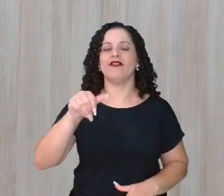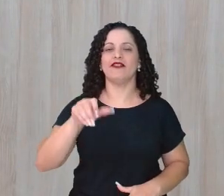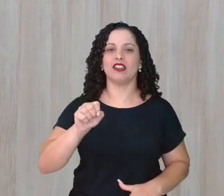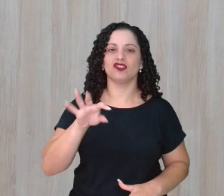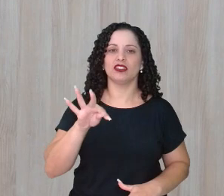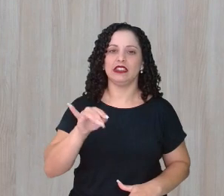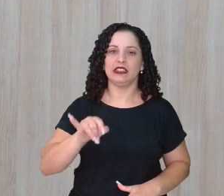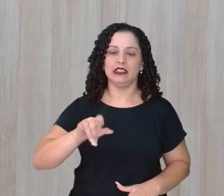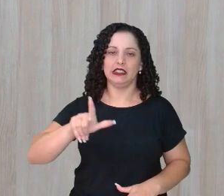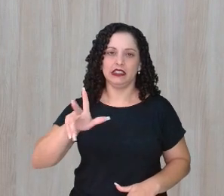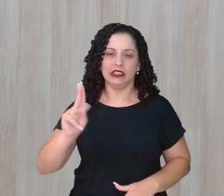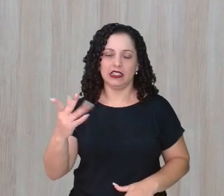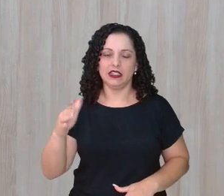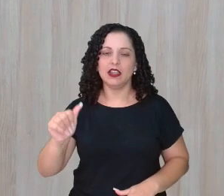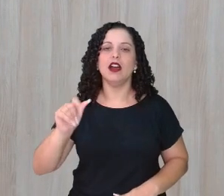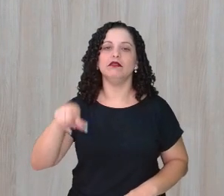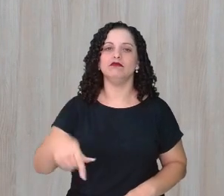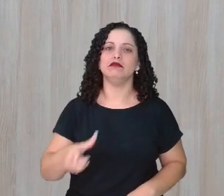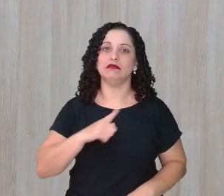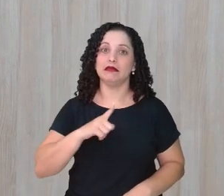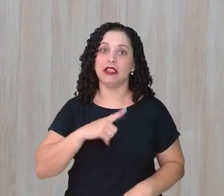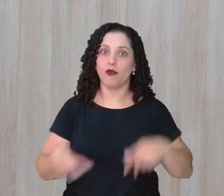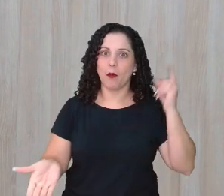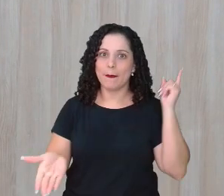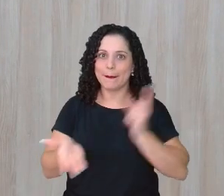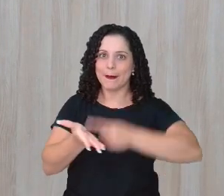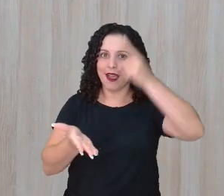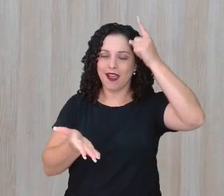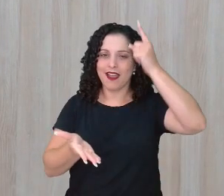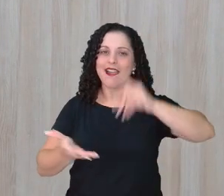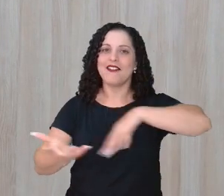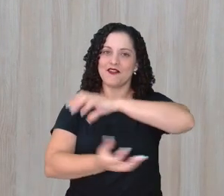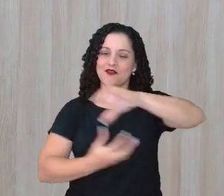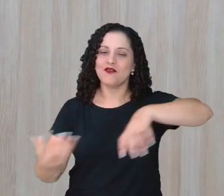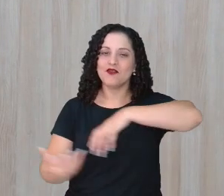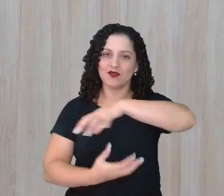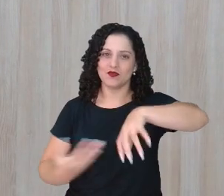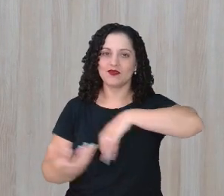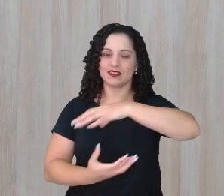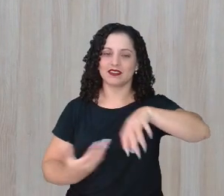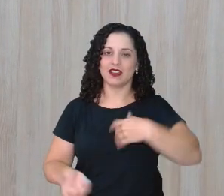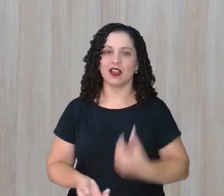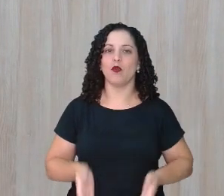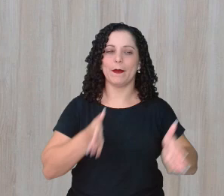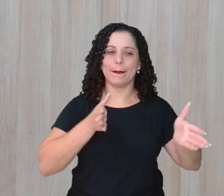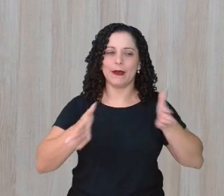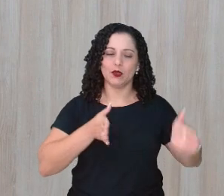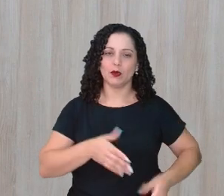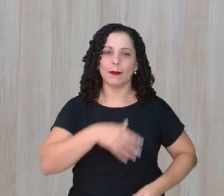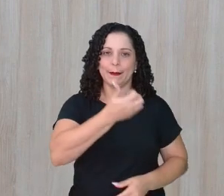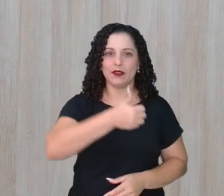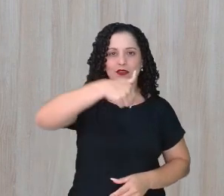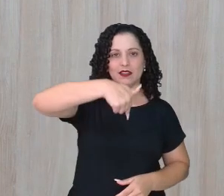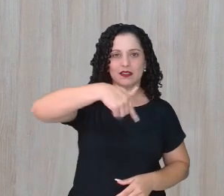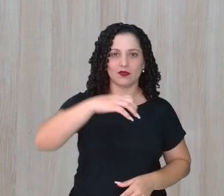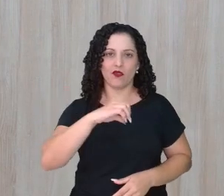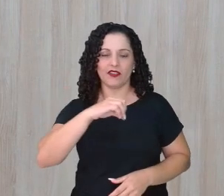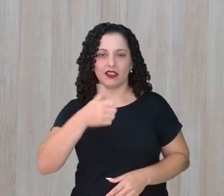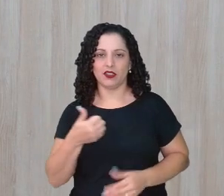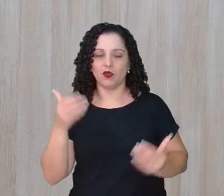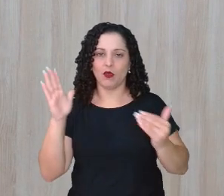da Revolução, que foi aquele momento da monarquia constitucional, que durou de 1791